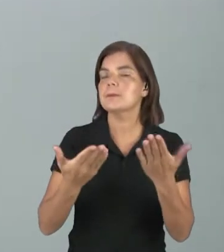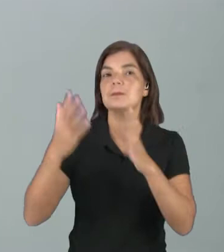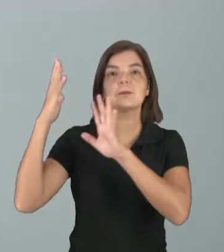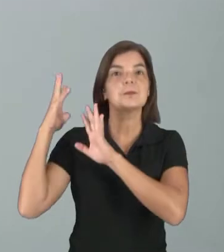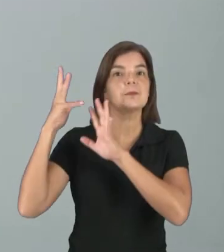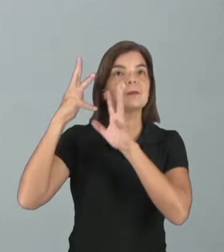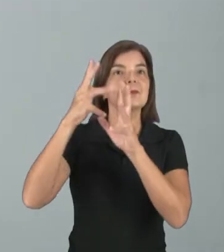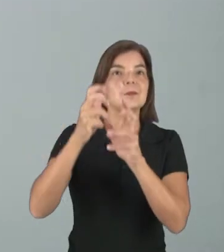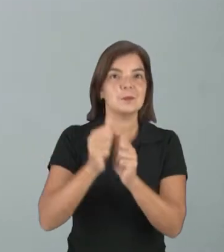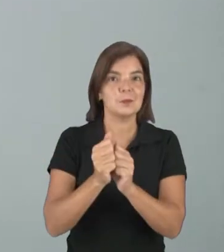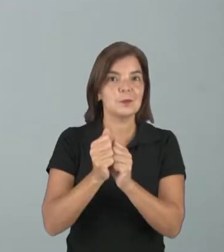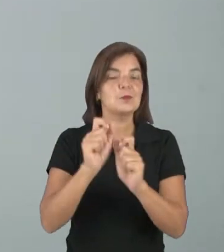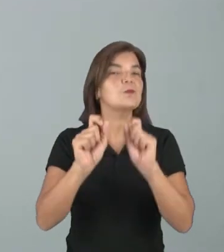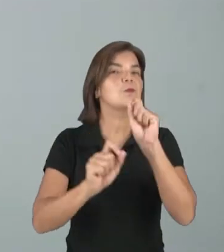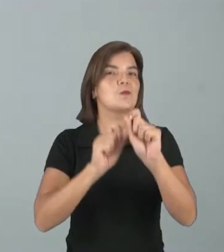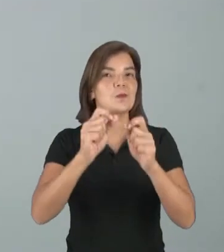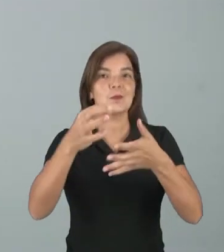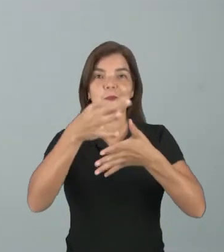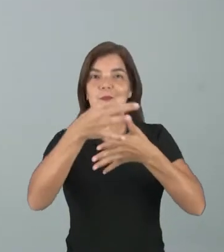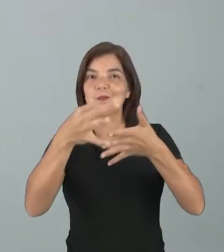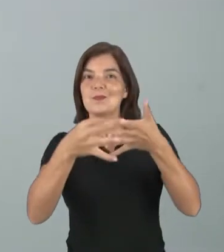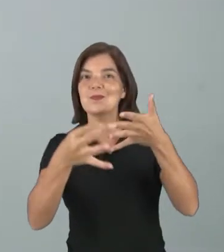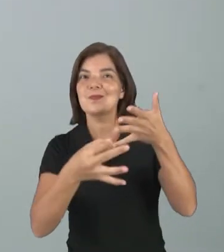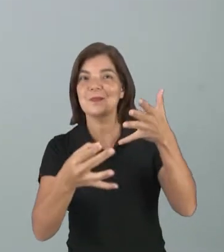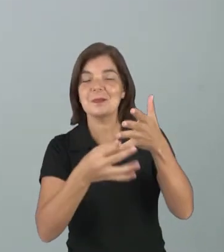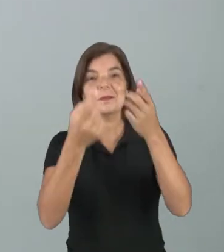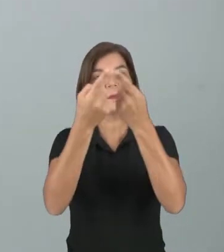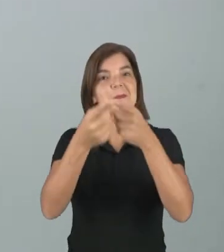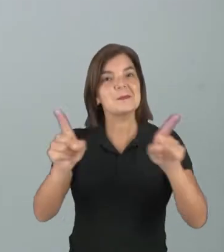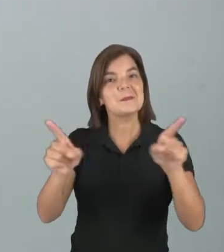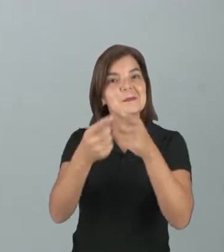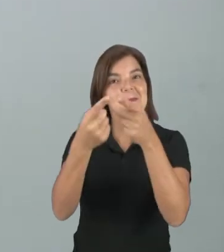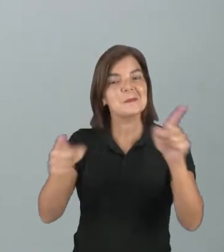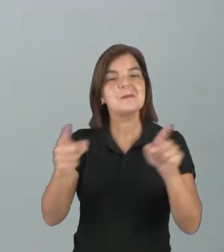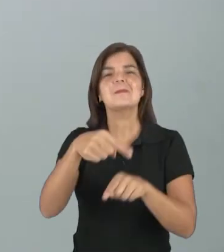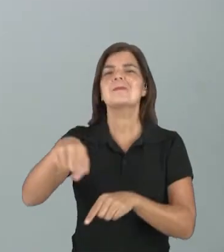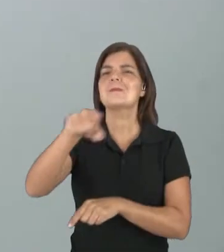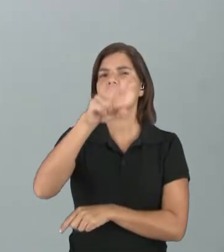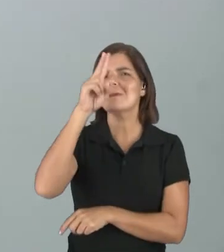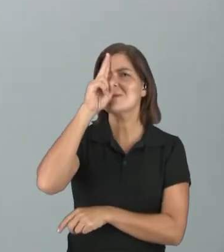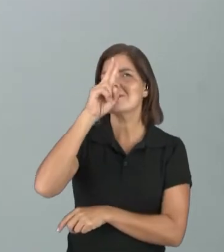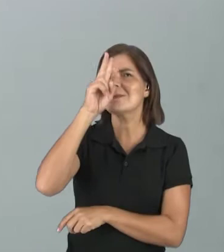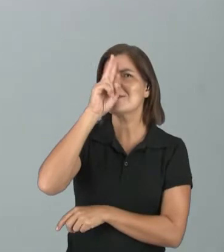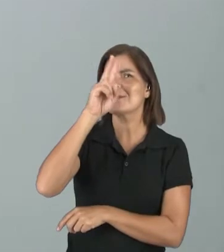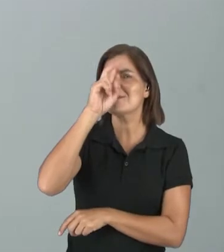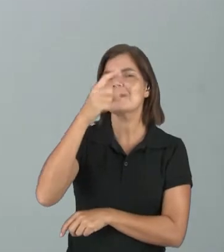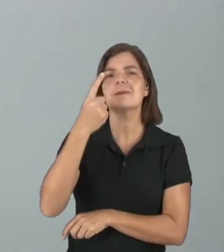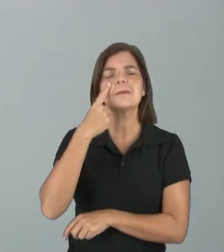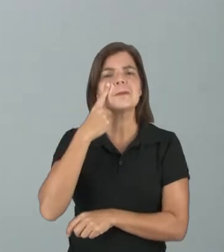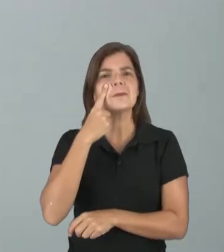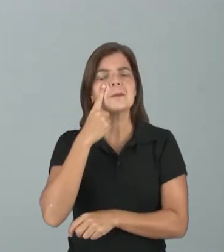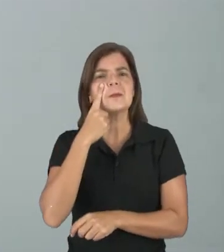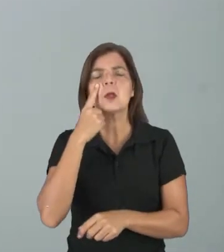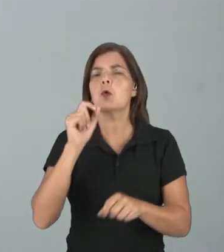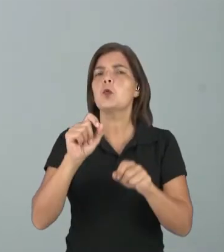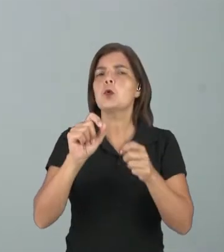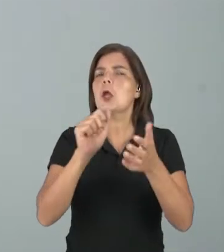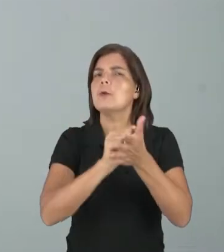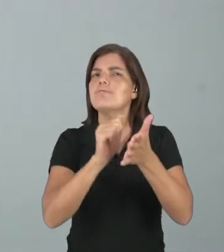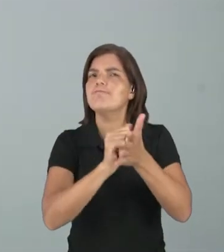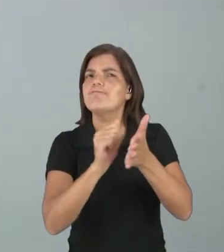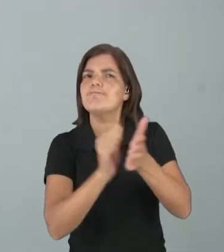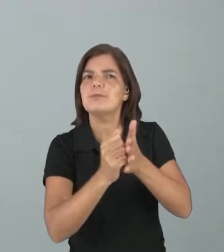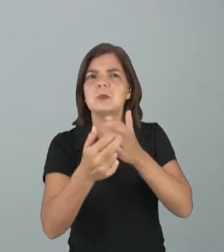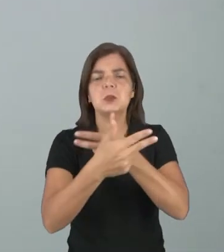fazer uma revisão sobre notação musical E aí eu quero que você lembre notação quando você anota alguma